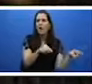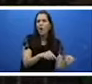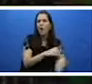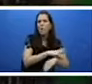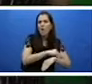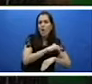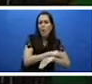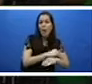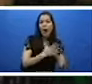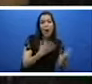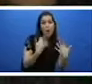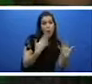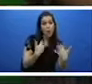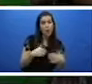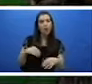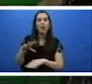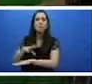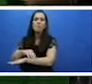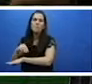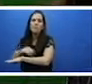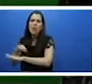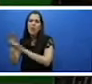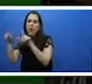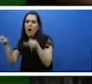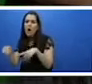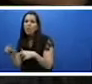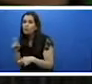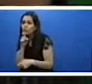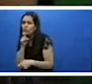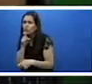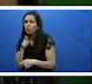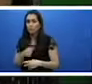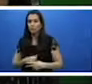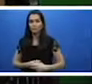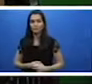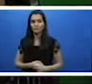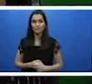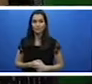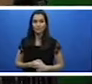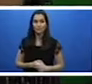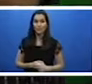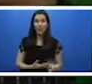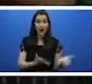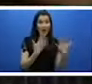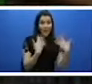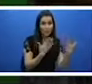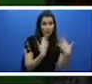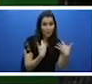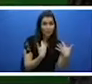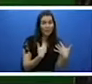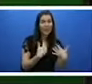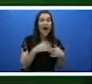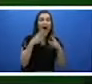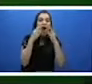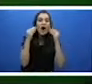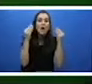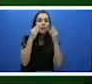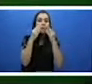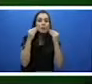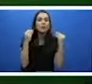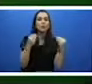do animal no verão e no inverno? Lembrando das imagens. Vamos lá. No verão, a raposa do Ártico